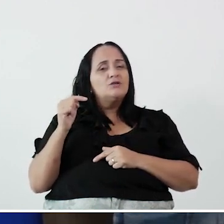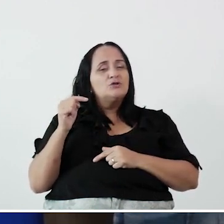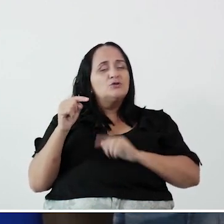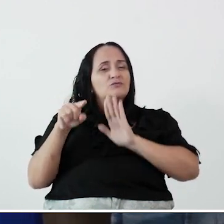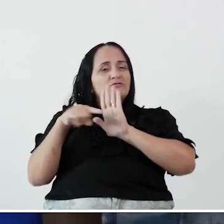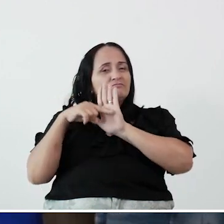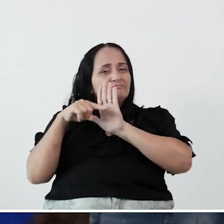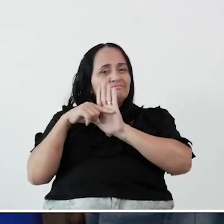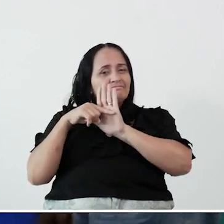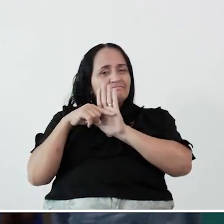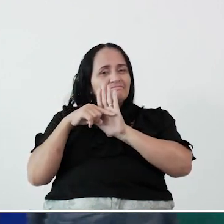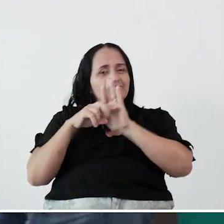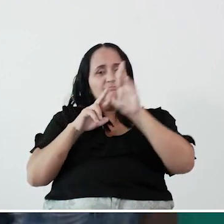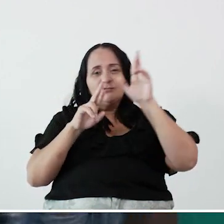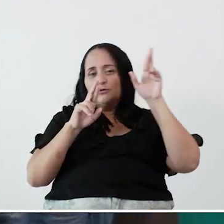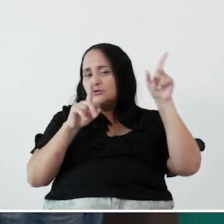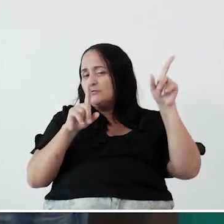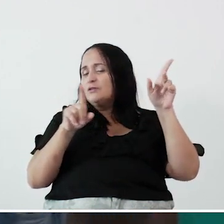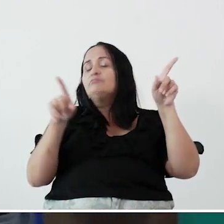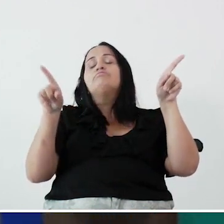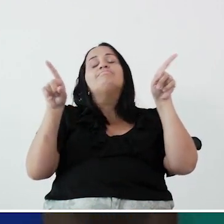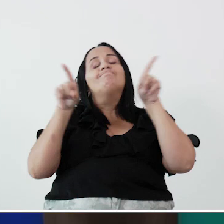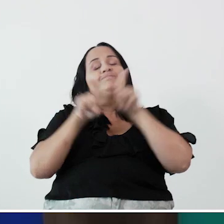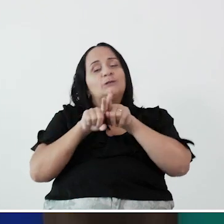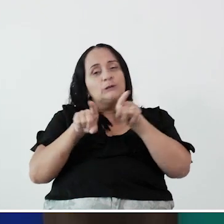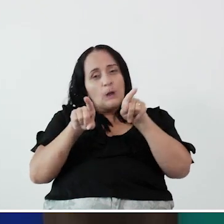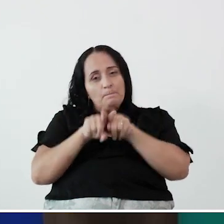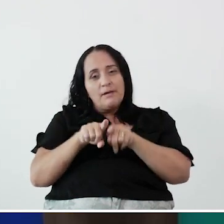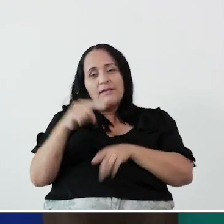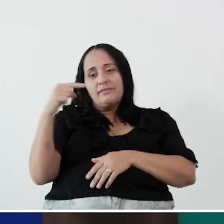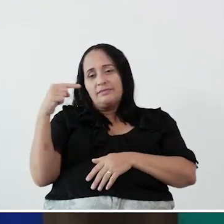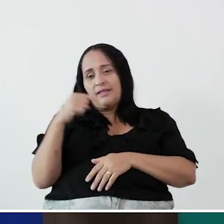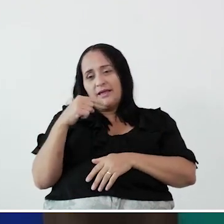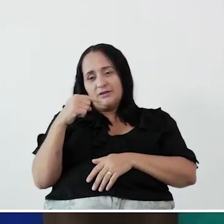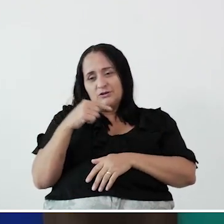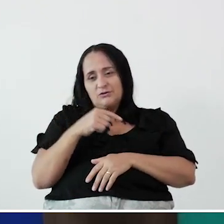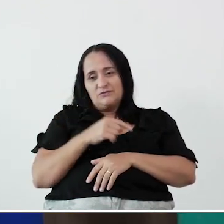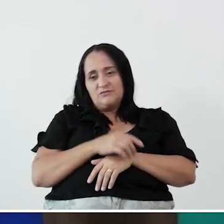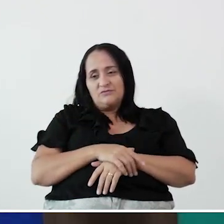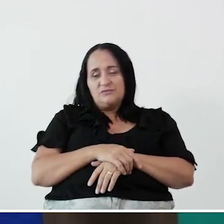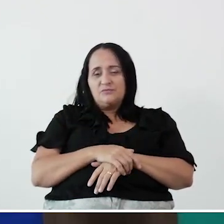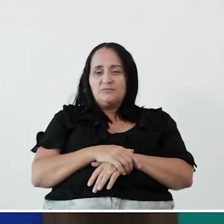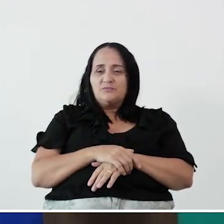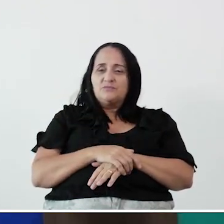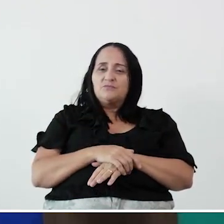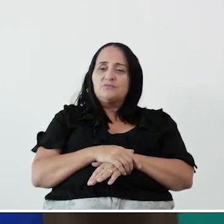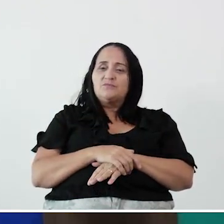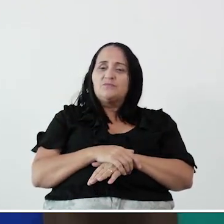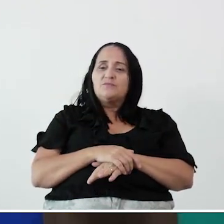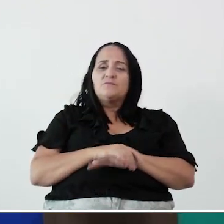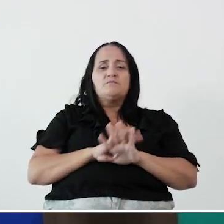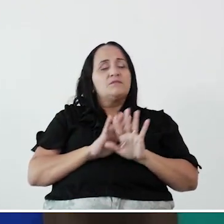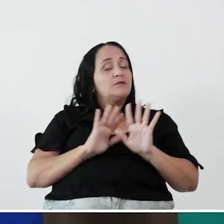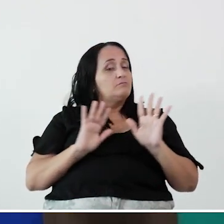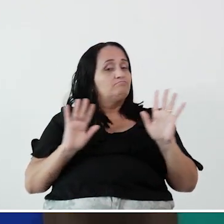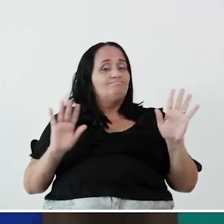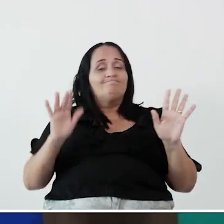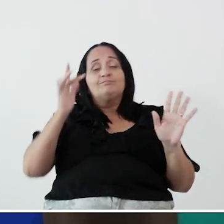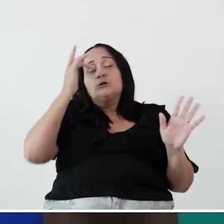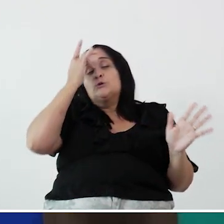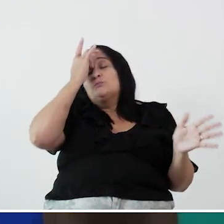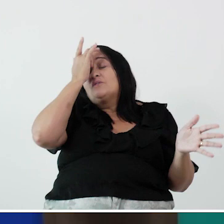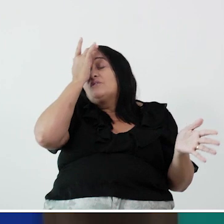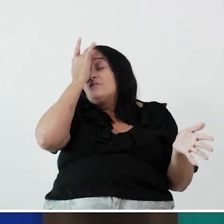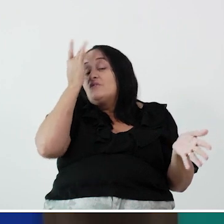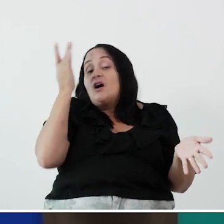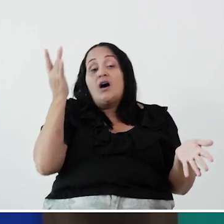diferentes, resultado também negativo. Para a potenciação, ficou super fácil. Se